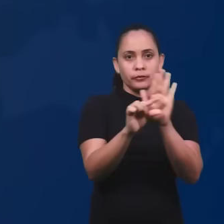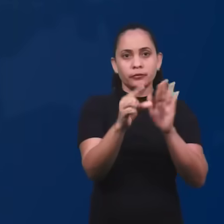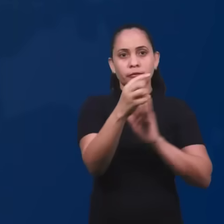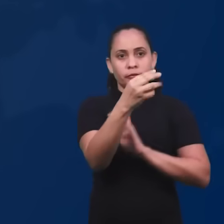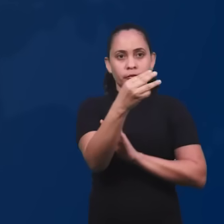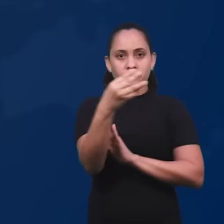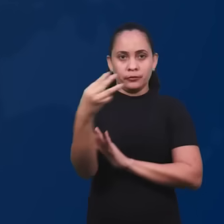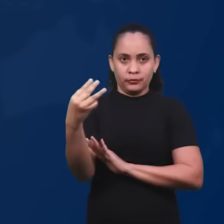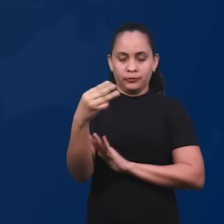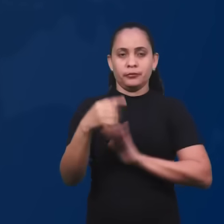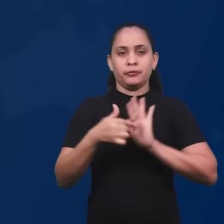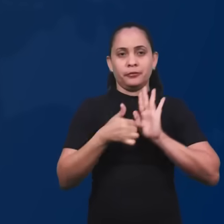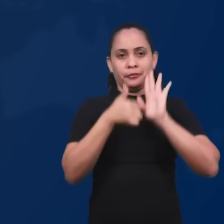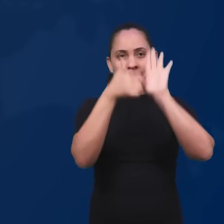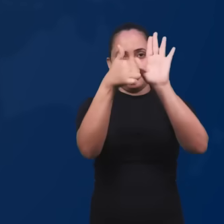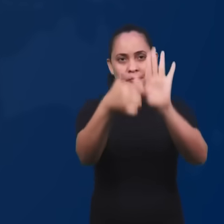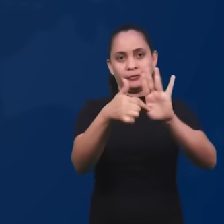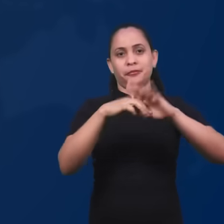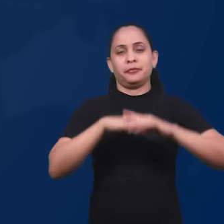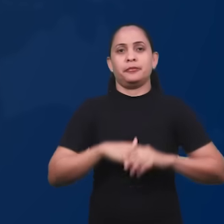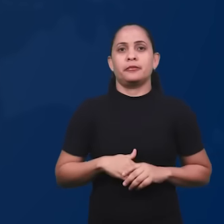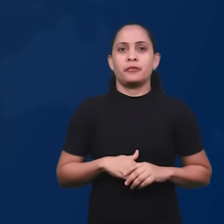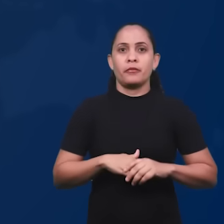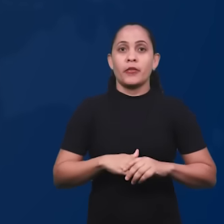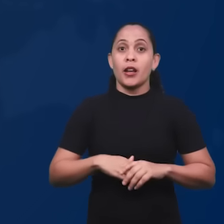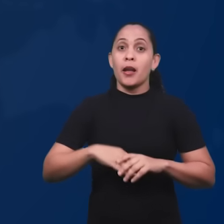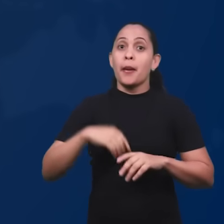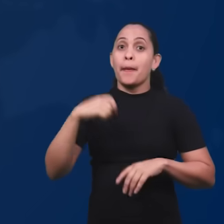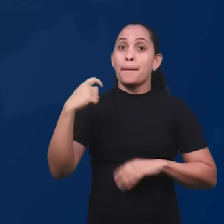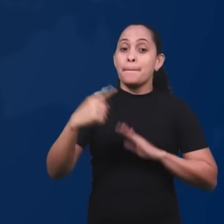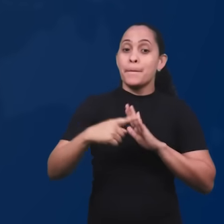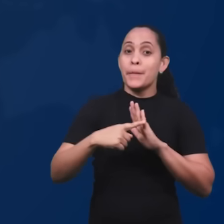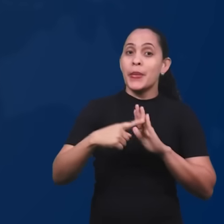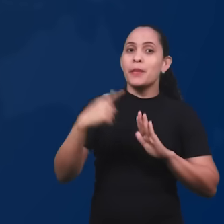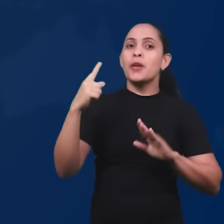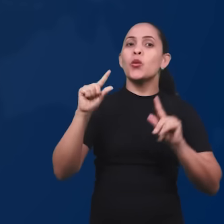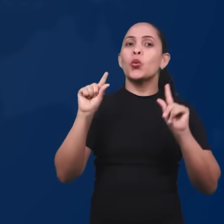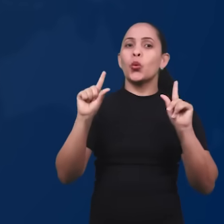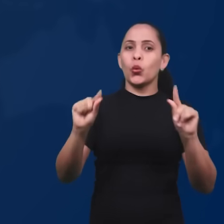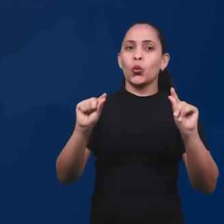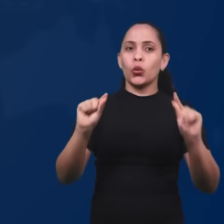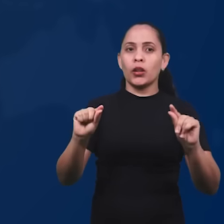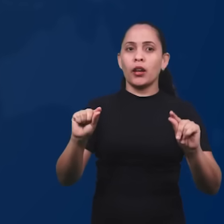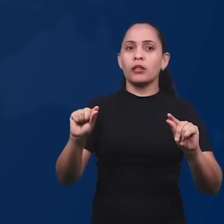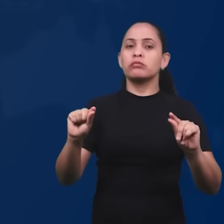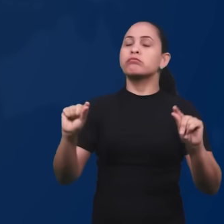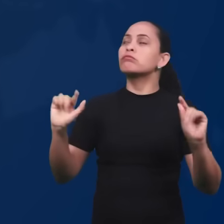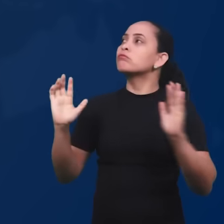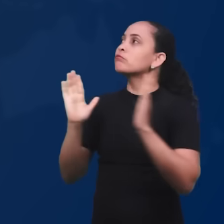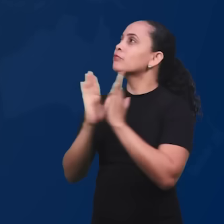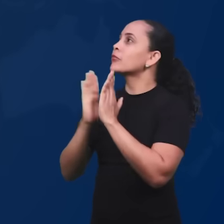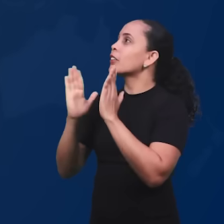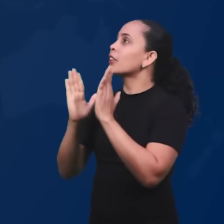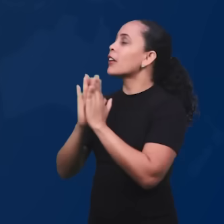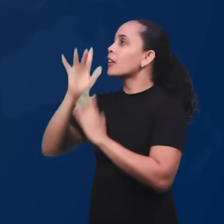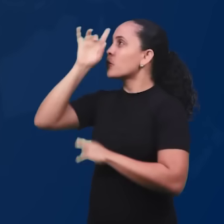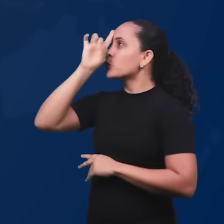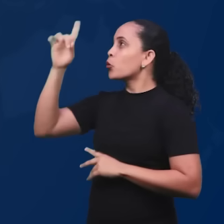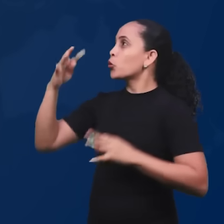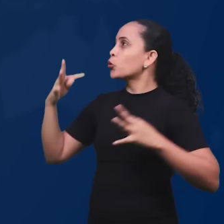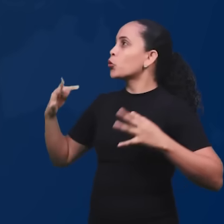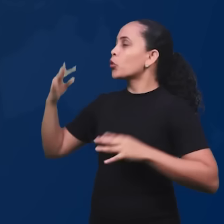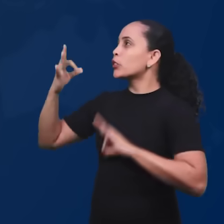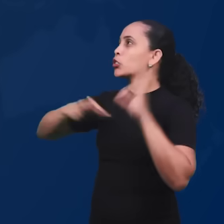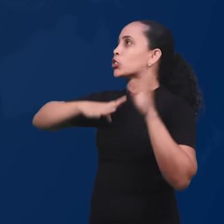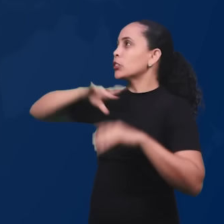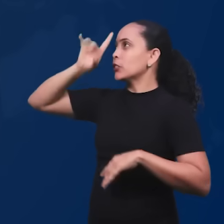verso 33, que diz assim: Mas buscai primeiro o reino de Deus e a sua justiça, e todas